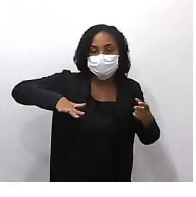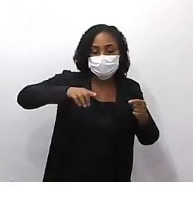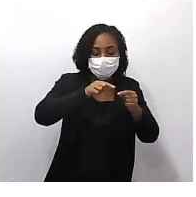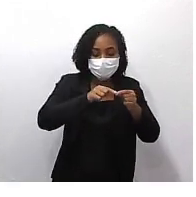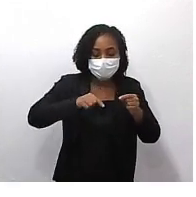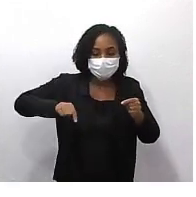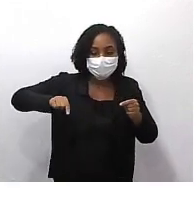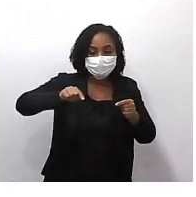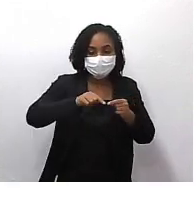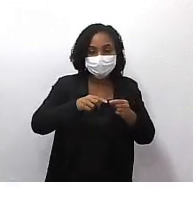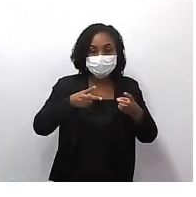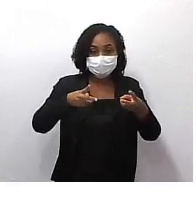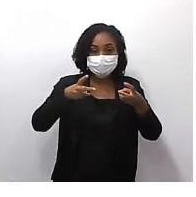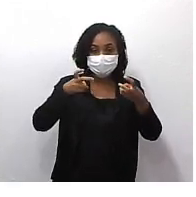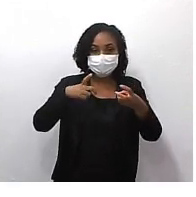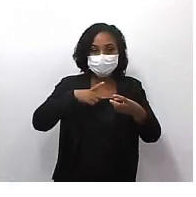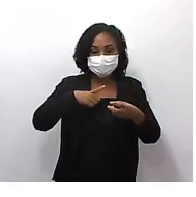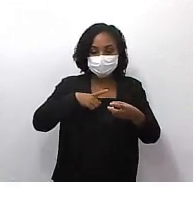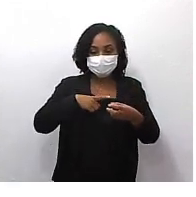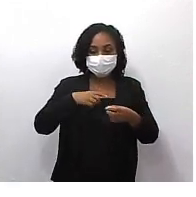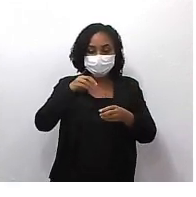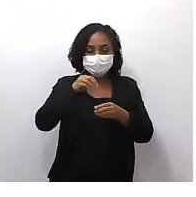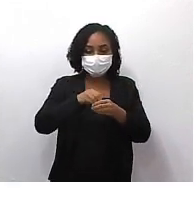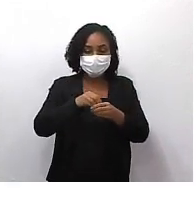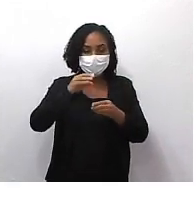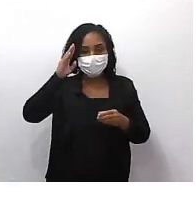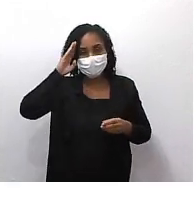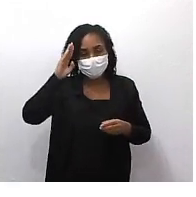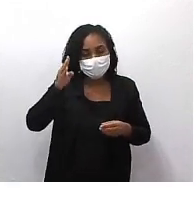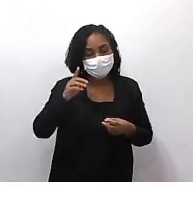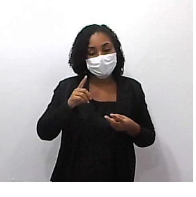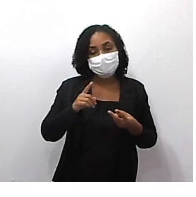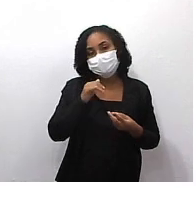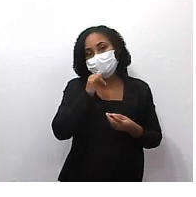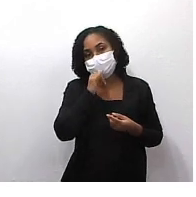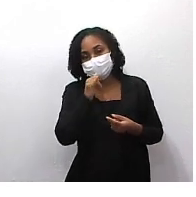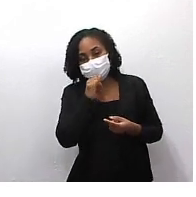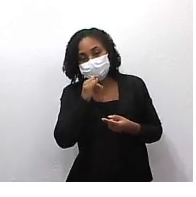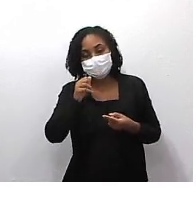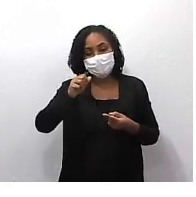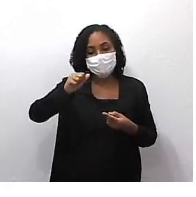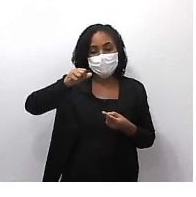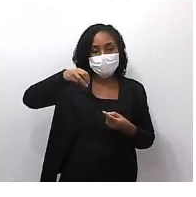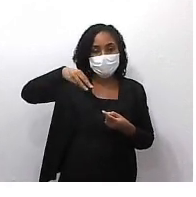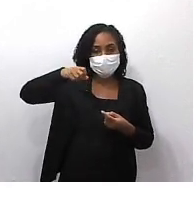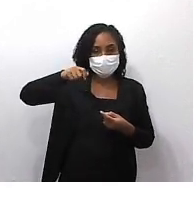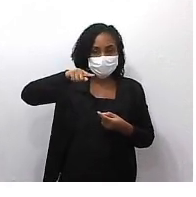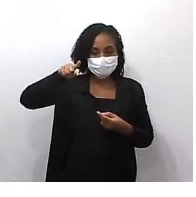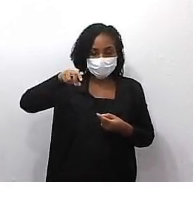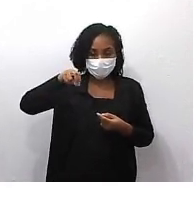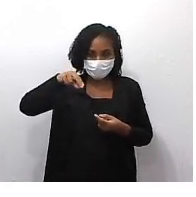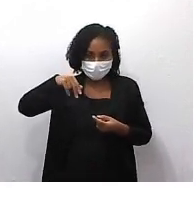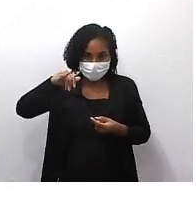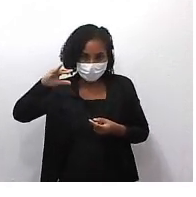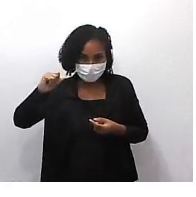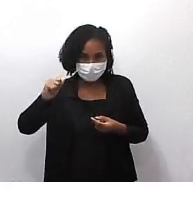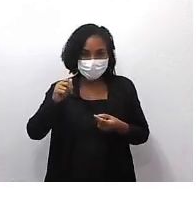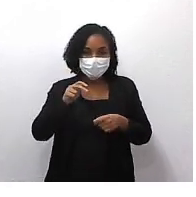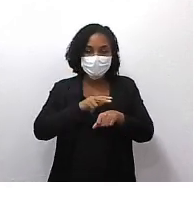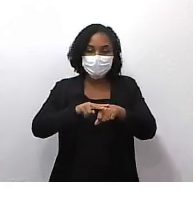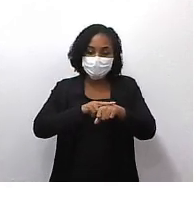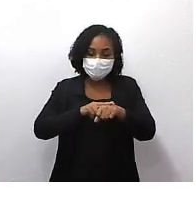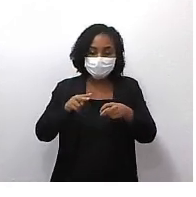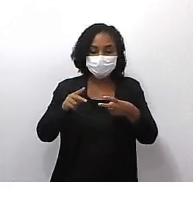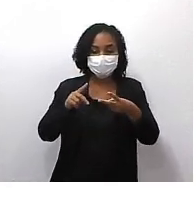dessa. Olha, observe que dentro dessas bacias tem as principais. Por exemplo, aqui a bacia amazônica, né, na região amazônica, ali de verde,